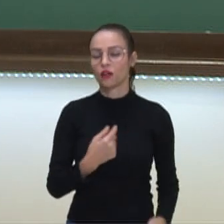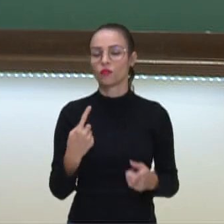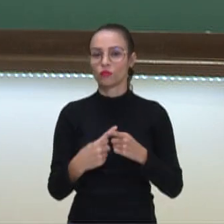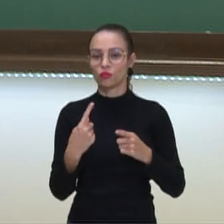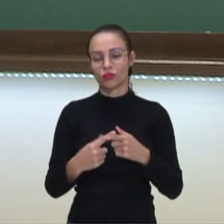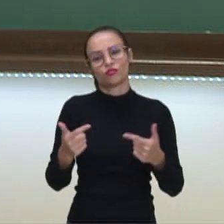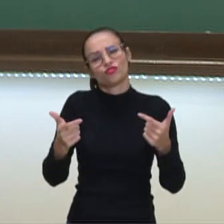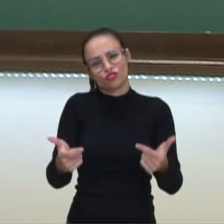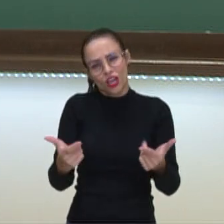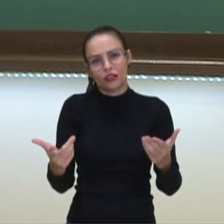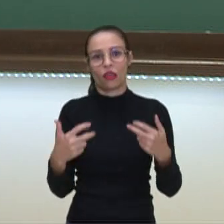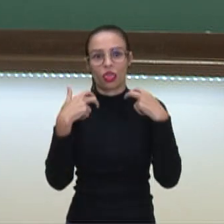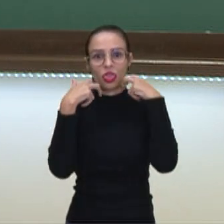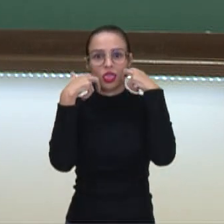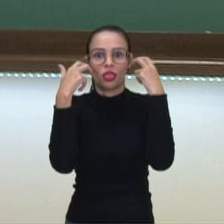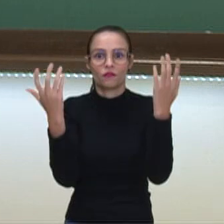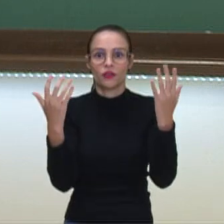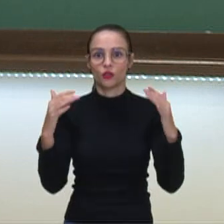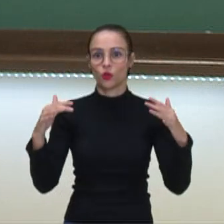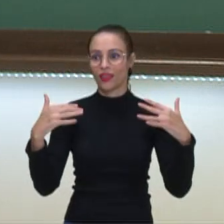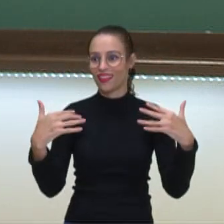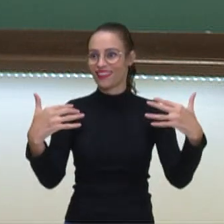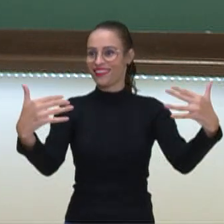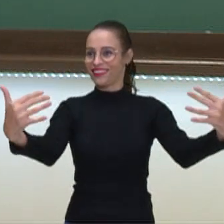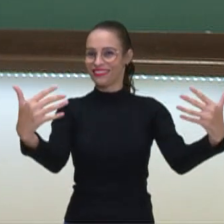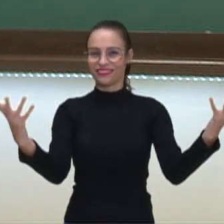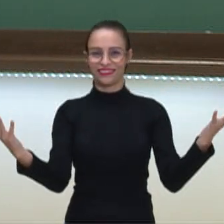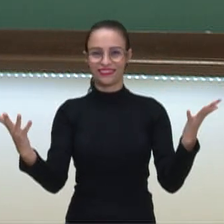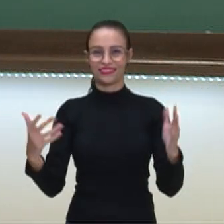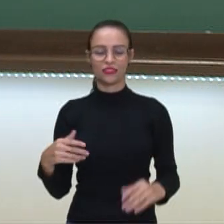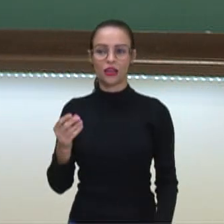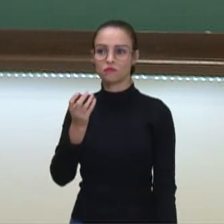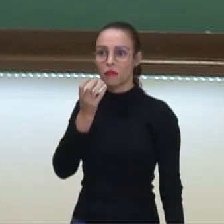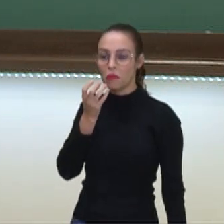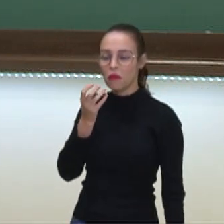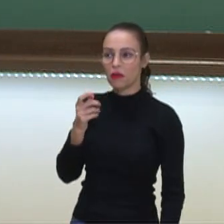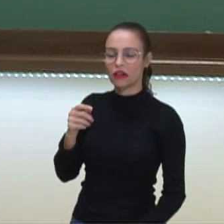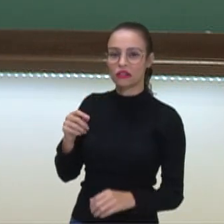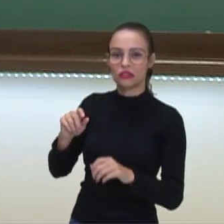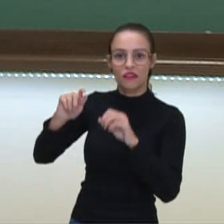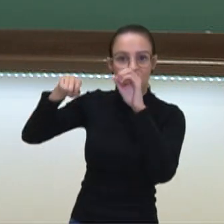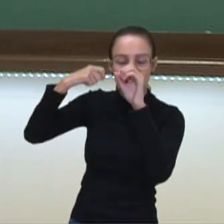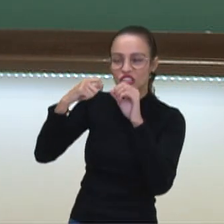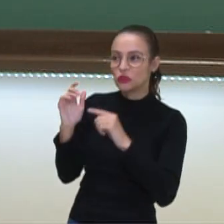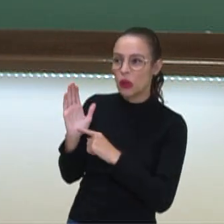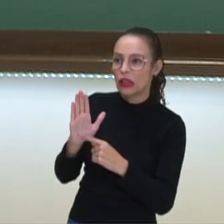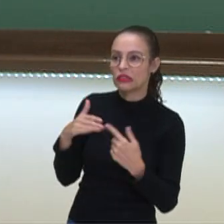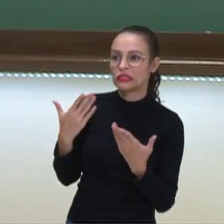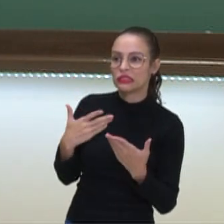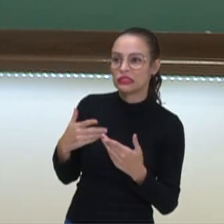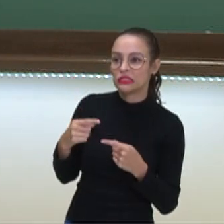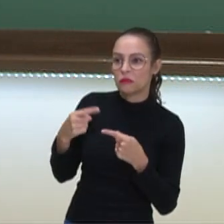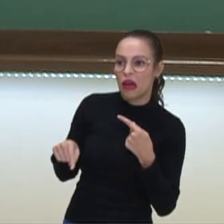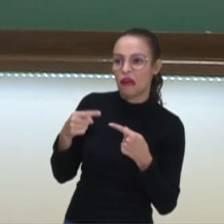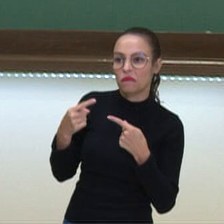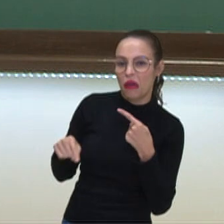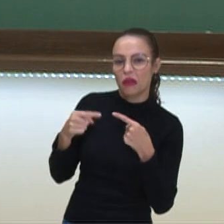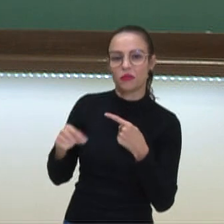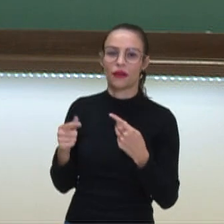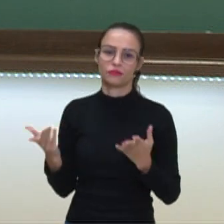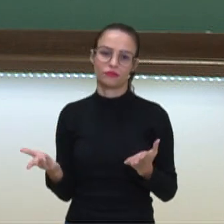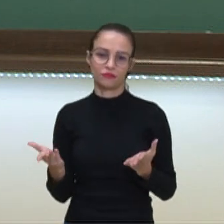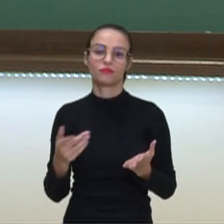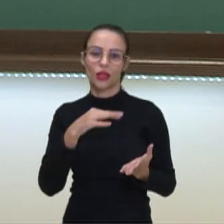né, chato, constrangedor no meio de uma apresentação, o teu áudio, o teu vídeo, aquela imagem que você preparou, ela não poder